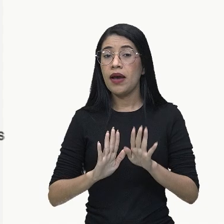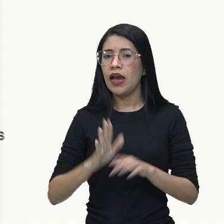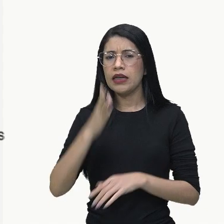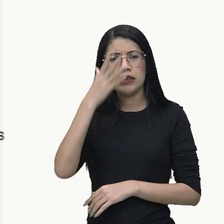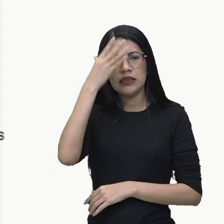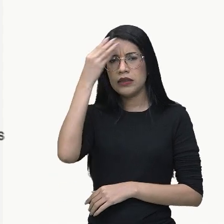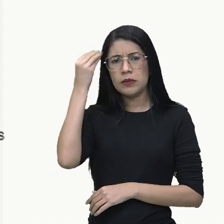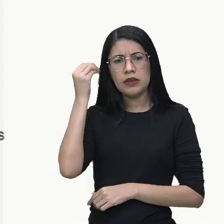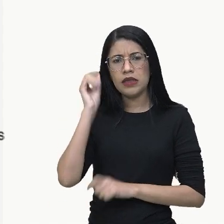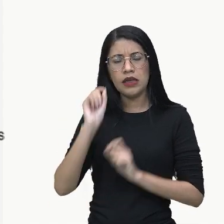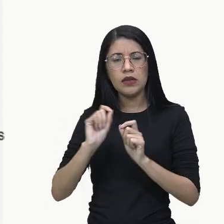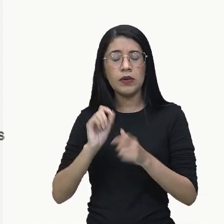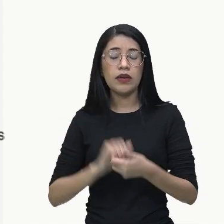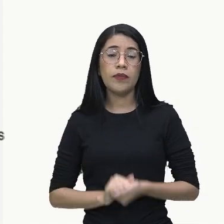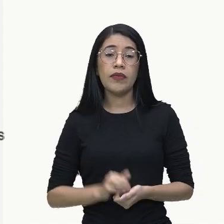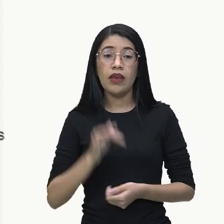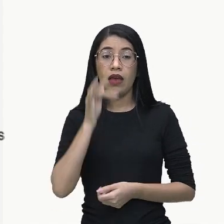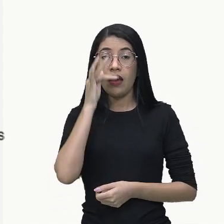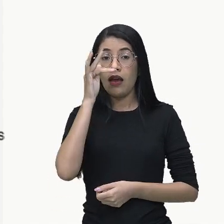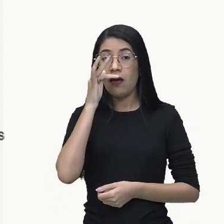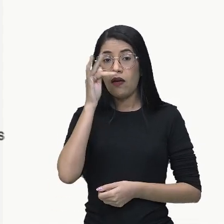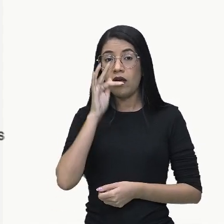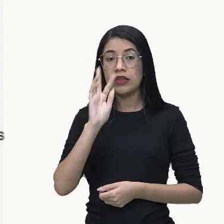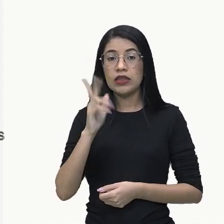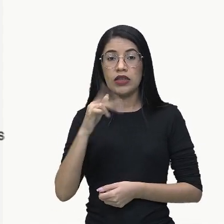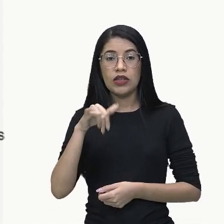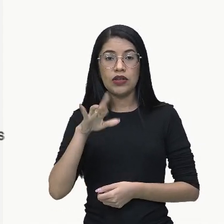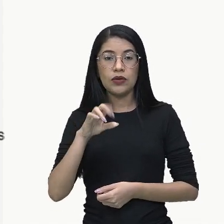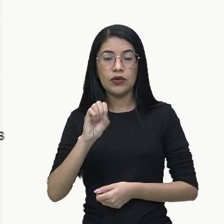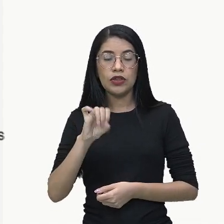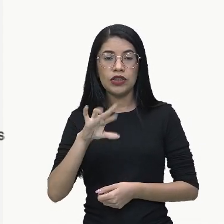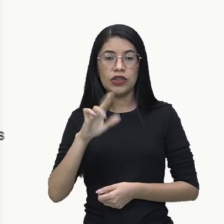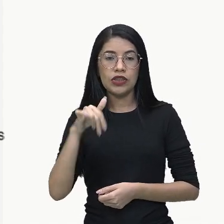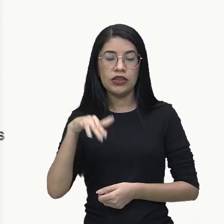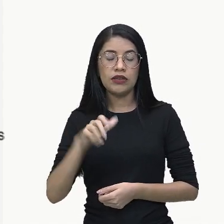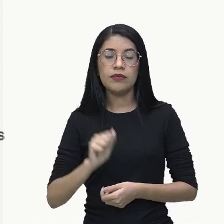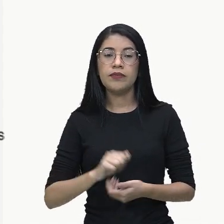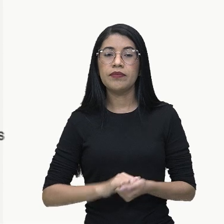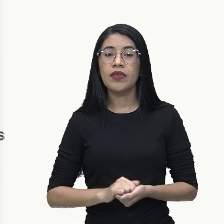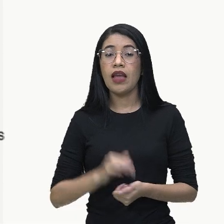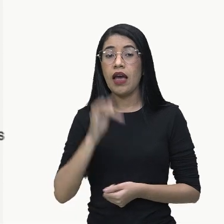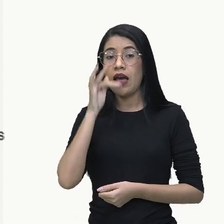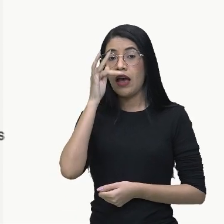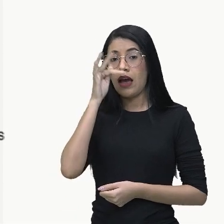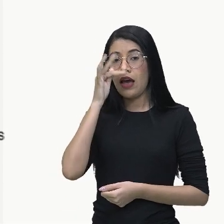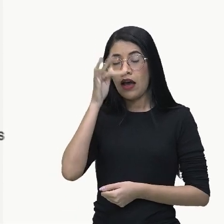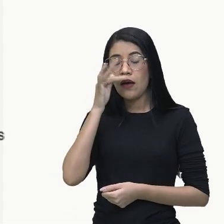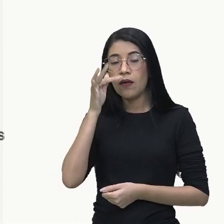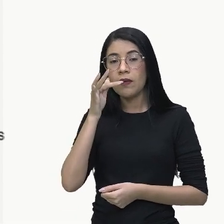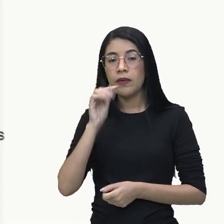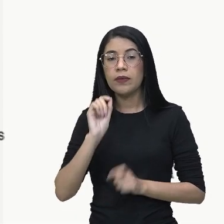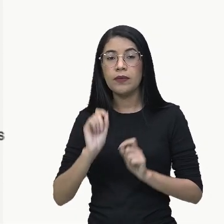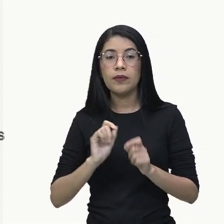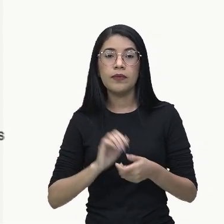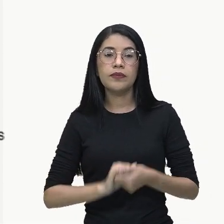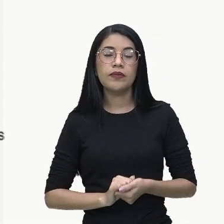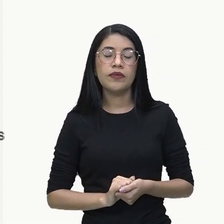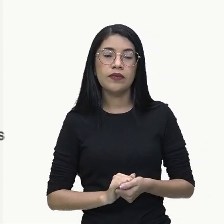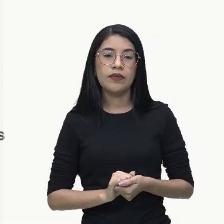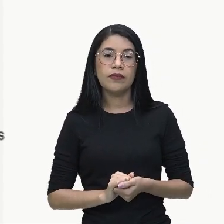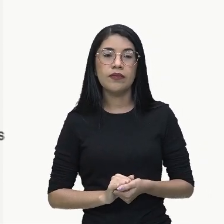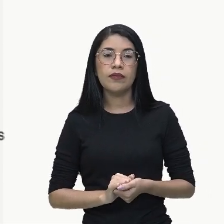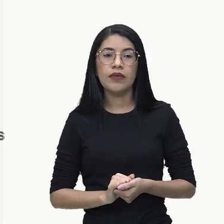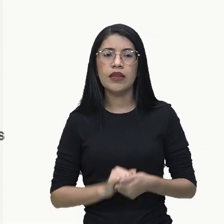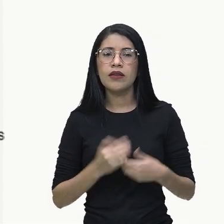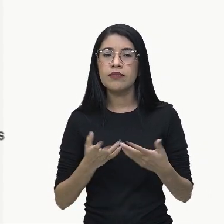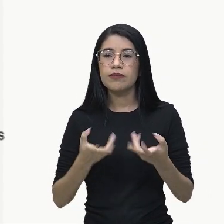esqueçam da Rosa de Hiroshima da Rosa da Rosa da Rosa da Rosa de Hiroshima